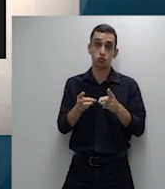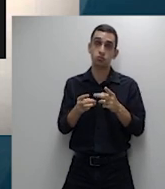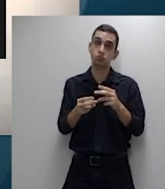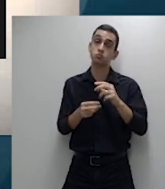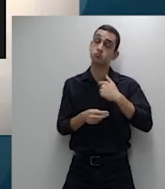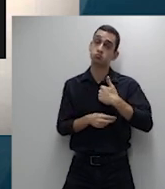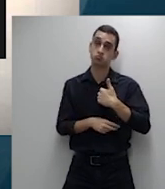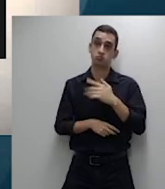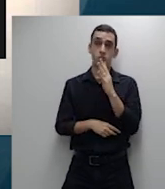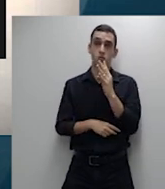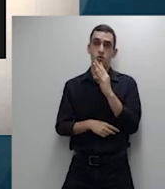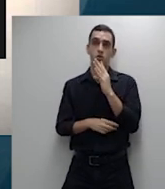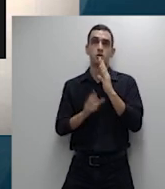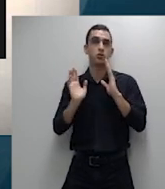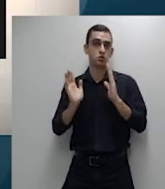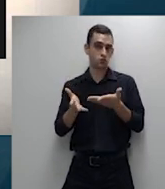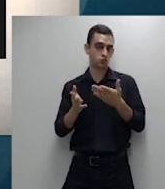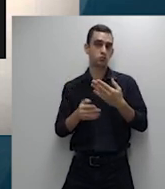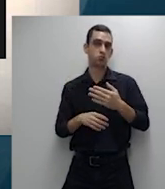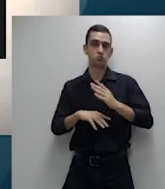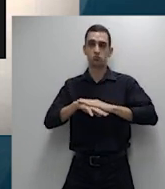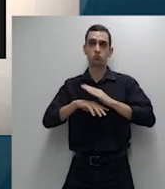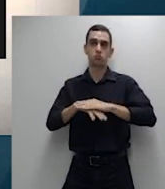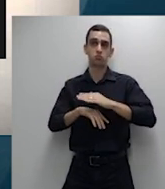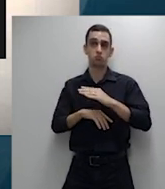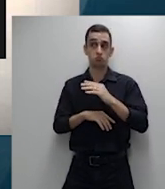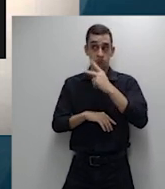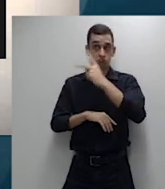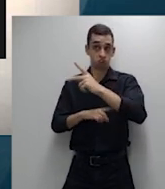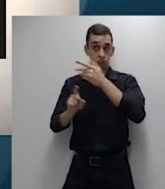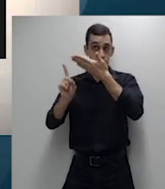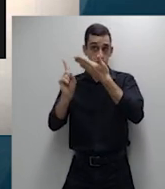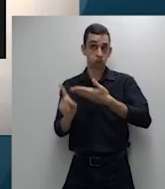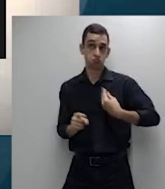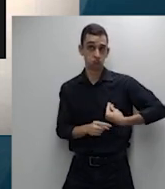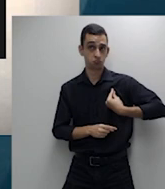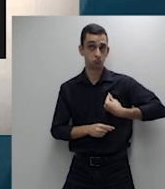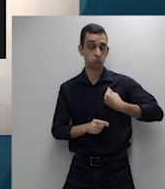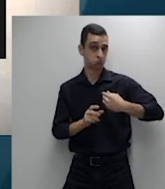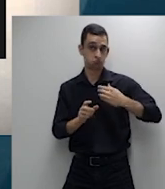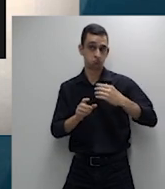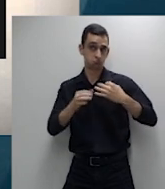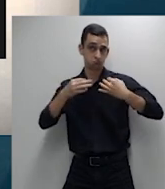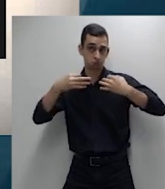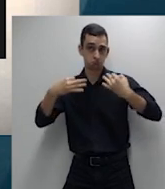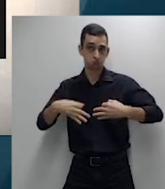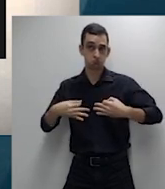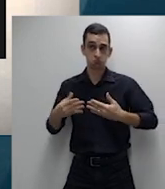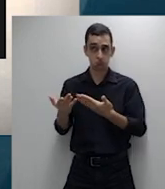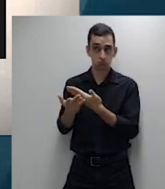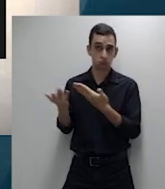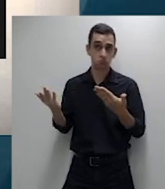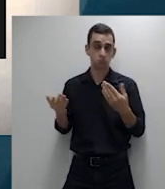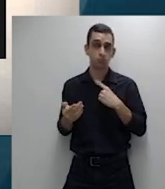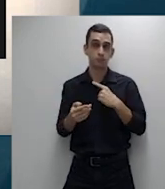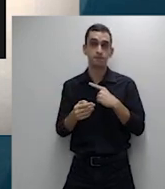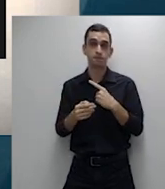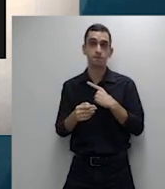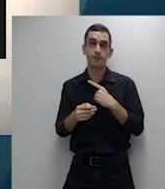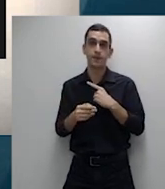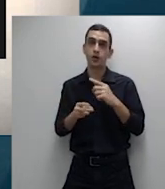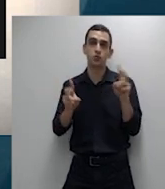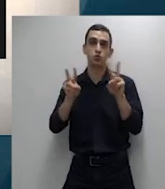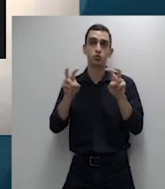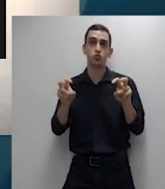reconheço a presença de ilegalidade a dica no tocante a esta questão três